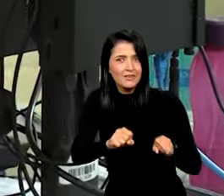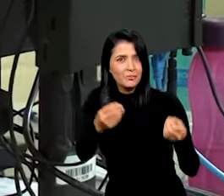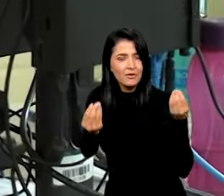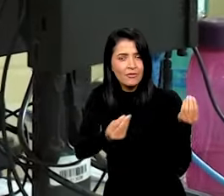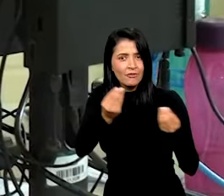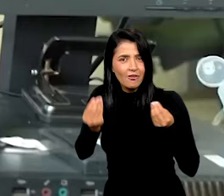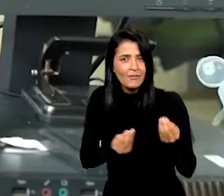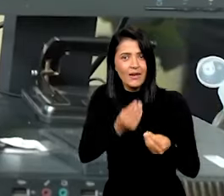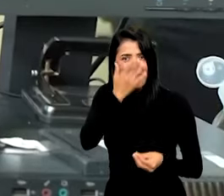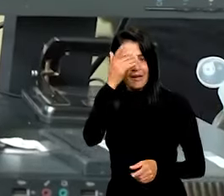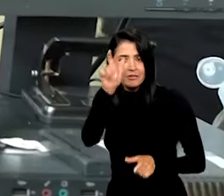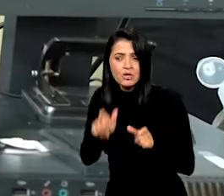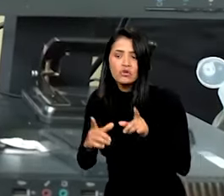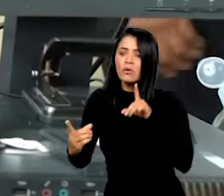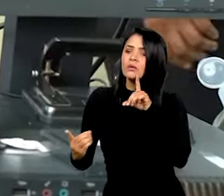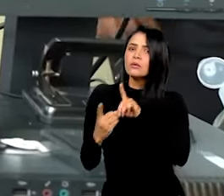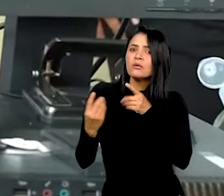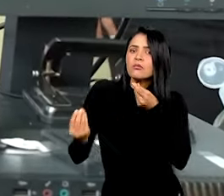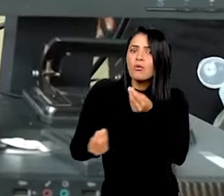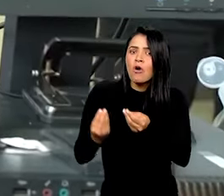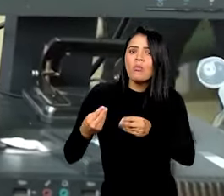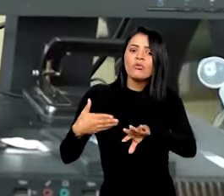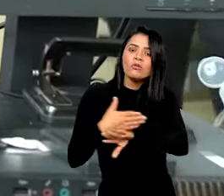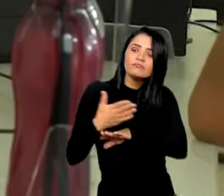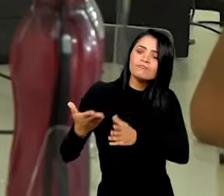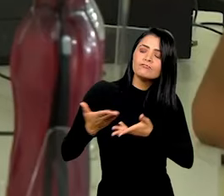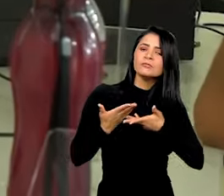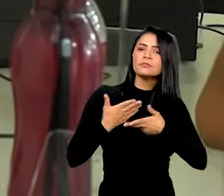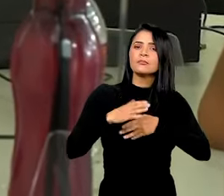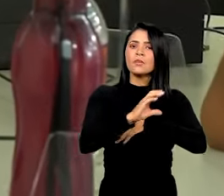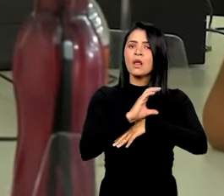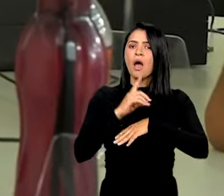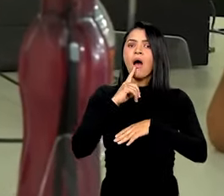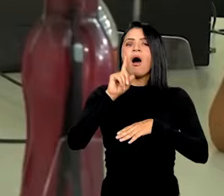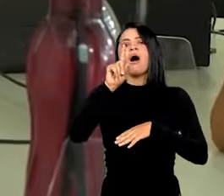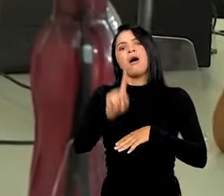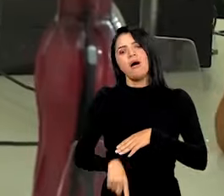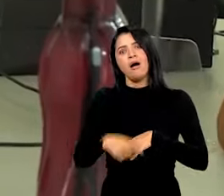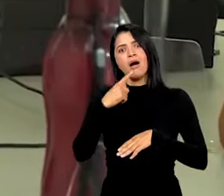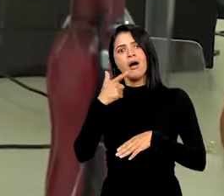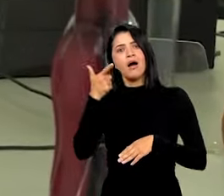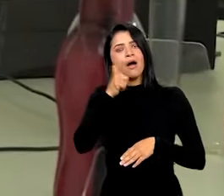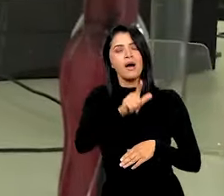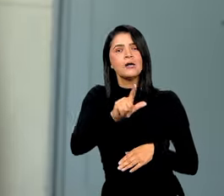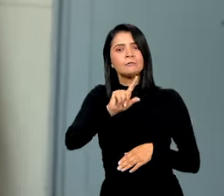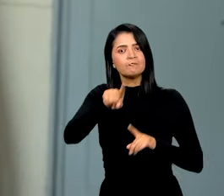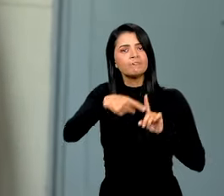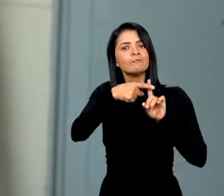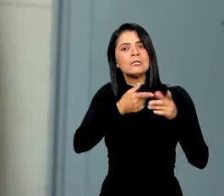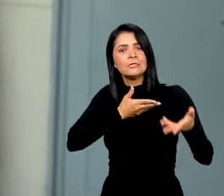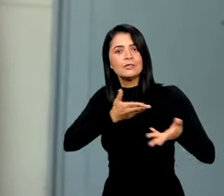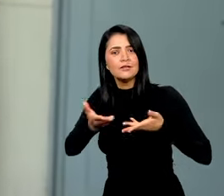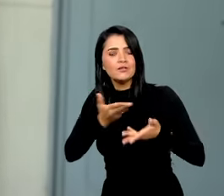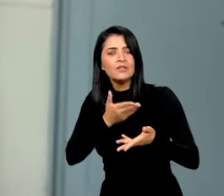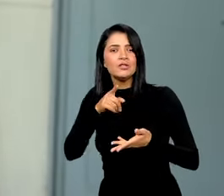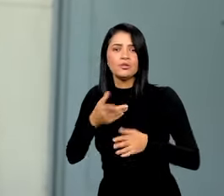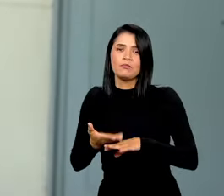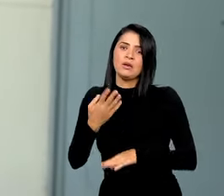desse sistema, como as pessoas são atendidas nos CRAS e daí como elas são encaminhadas a benefícios, a